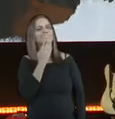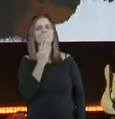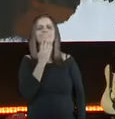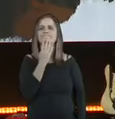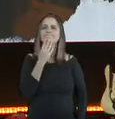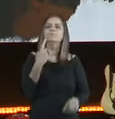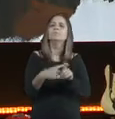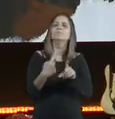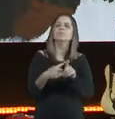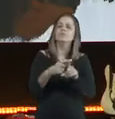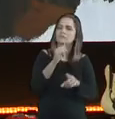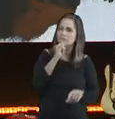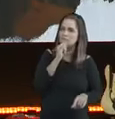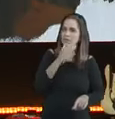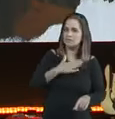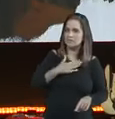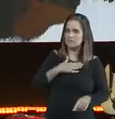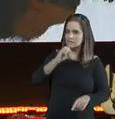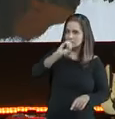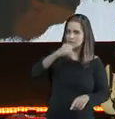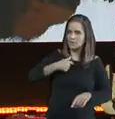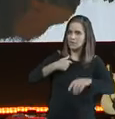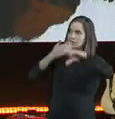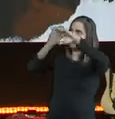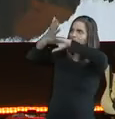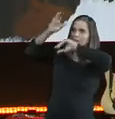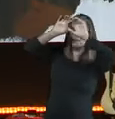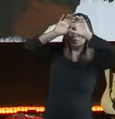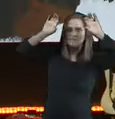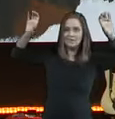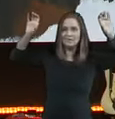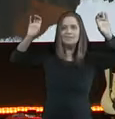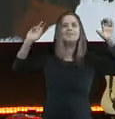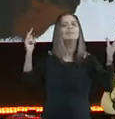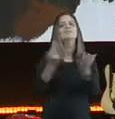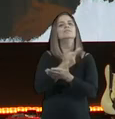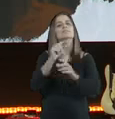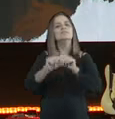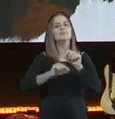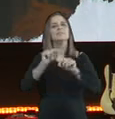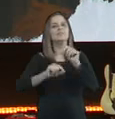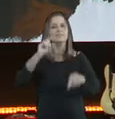Na hora da prestação de conta, só vai contar a vida santa que você teve e o número de pessoas que você levou para Deus.